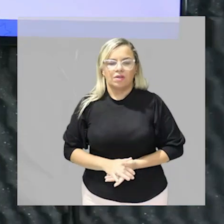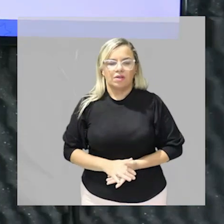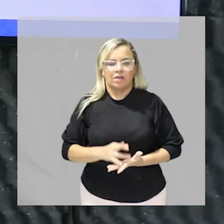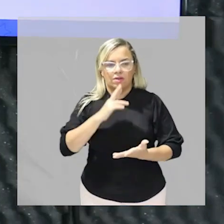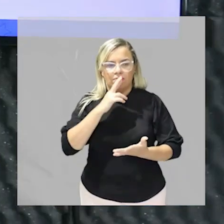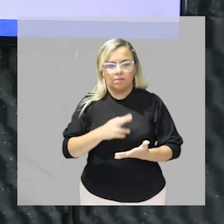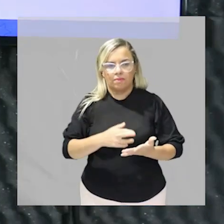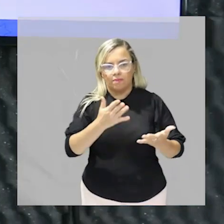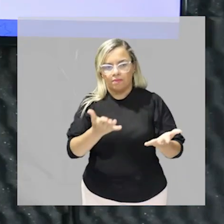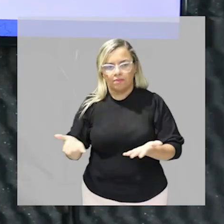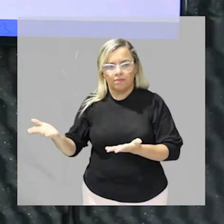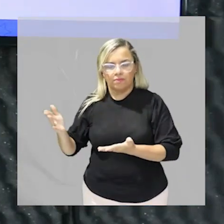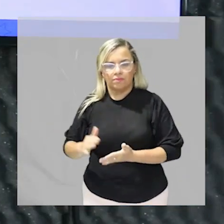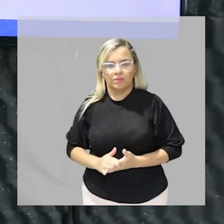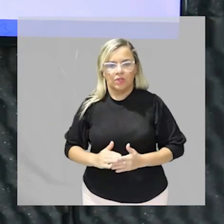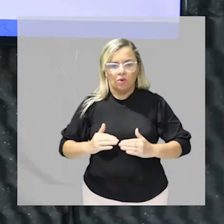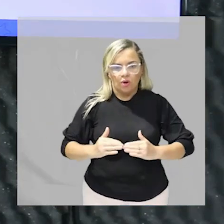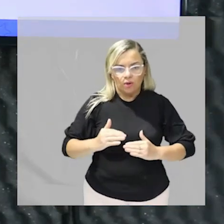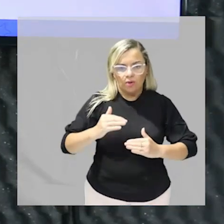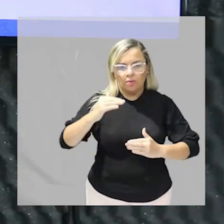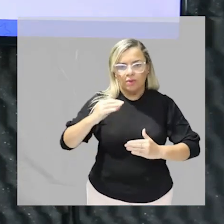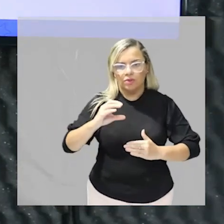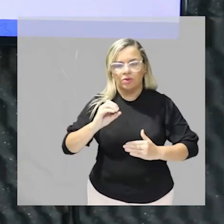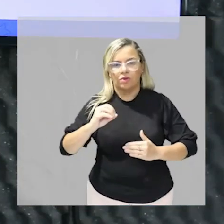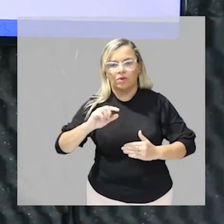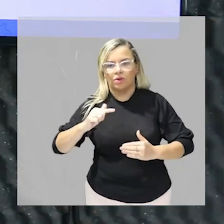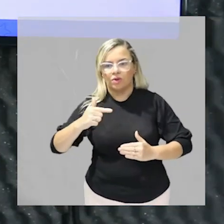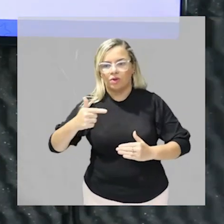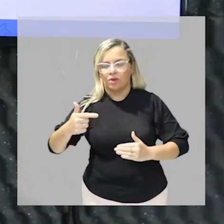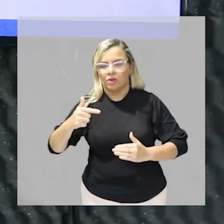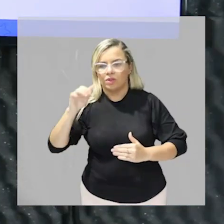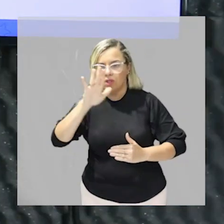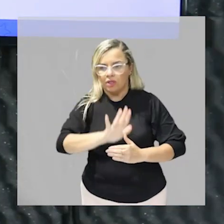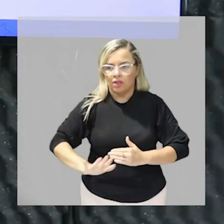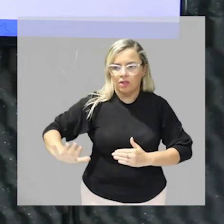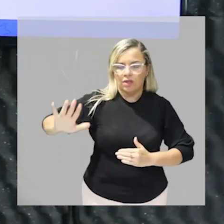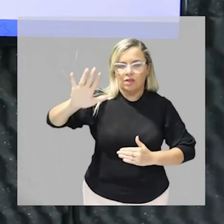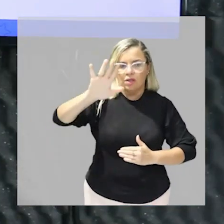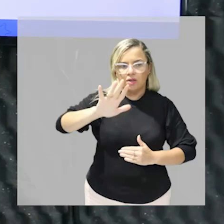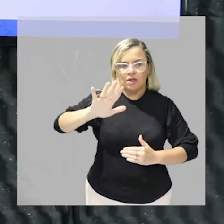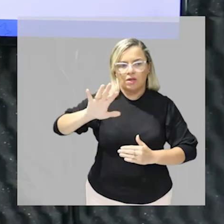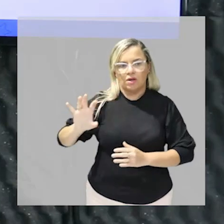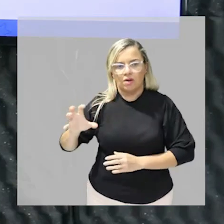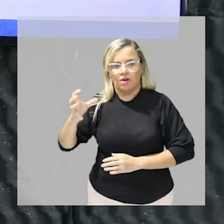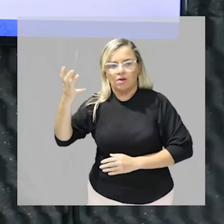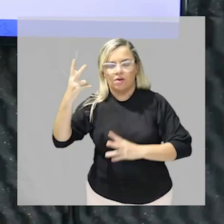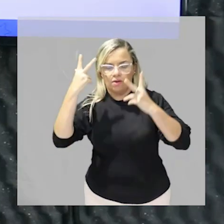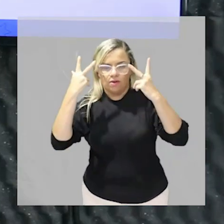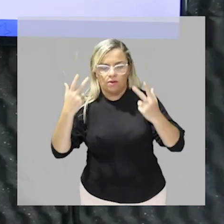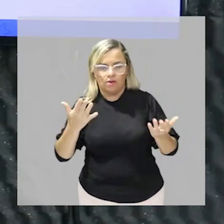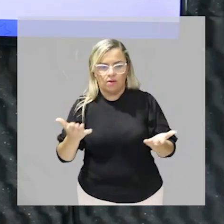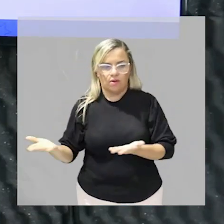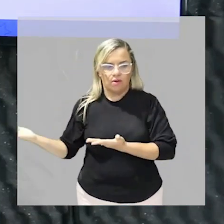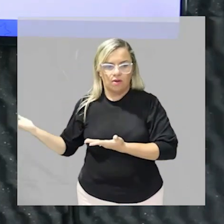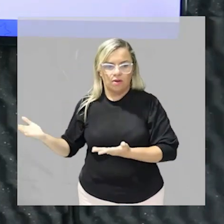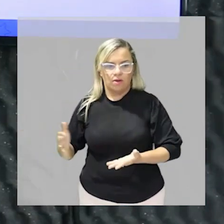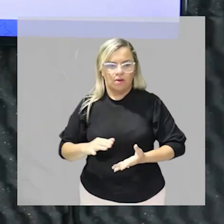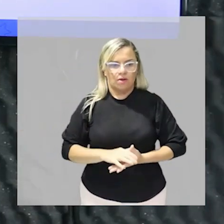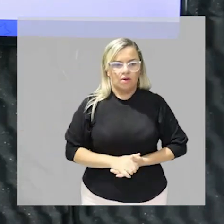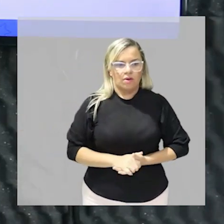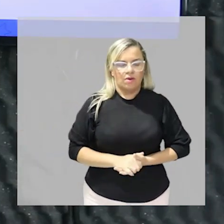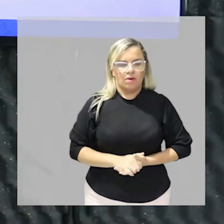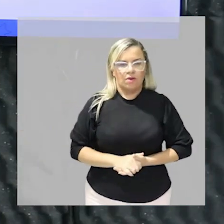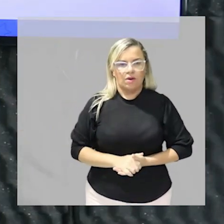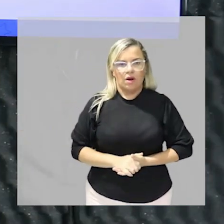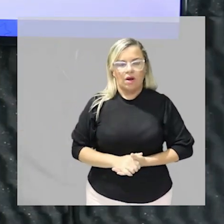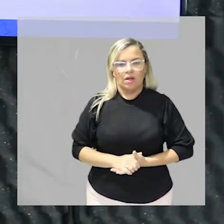CO2, na atmosfera terrestre, potencializa um fenômeno natural, galera, tá certo? Que vai dar, por exemplo, por consequência, o aquecimento